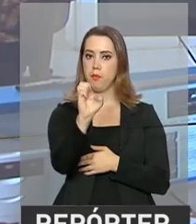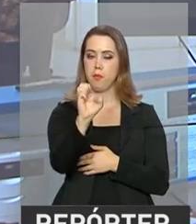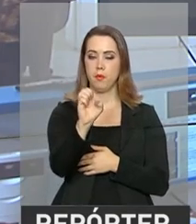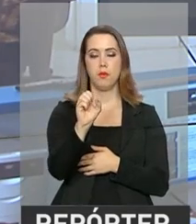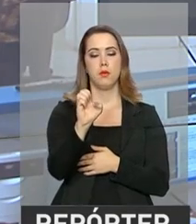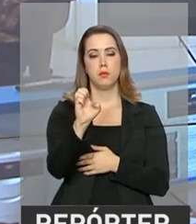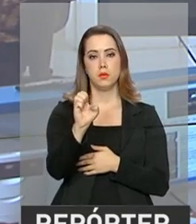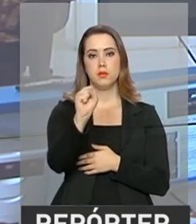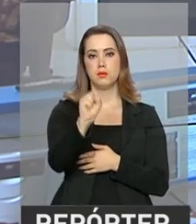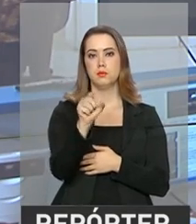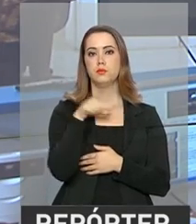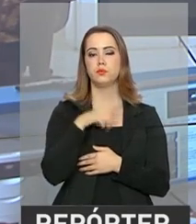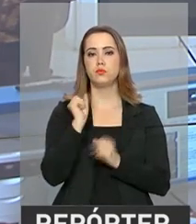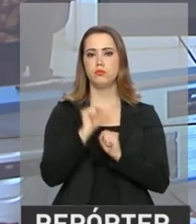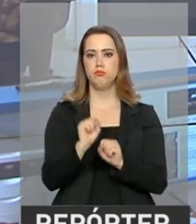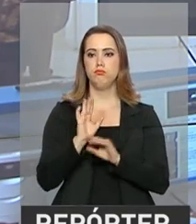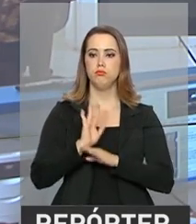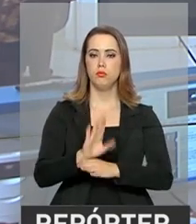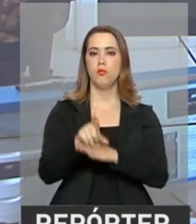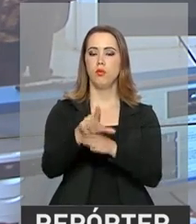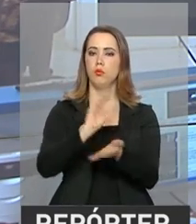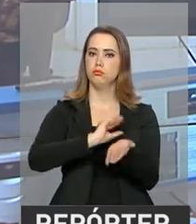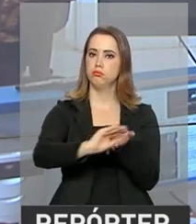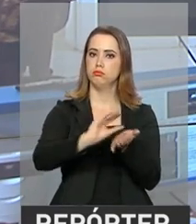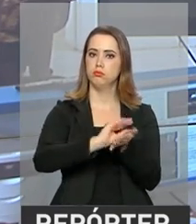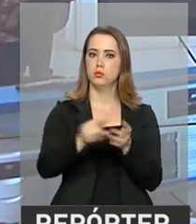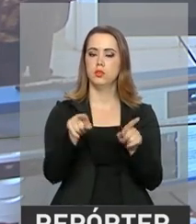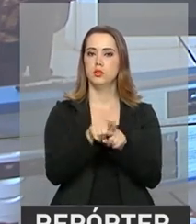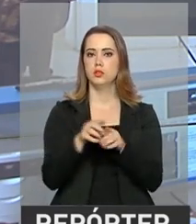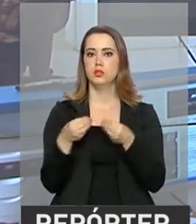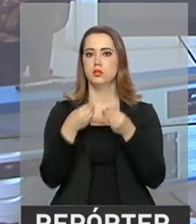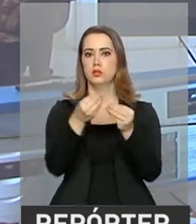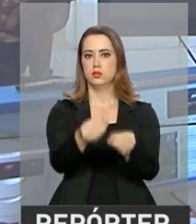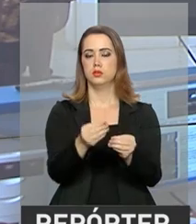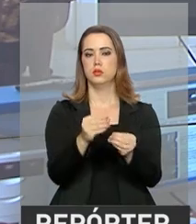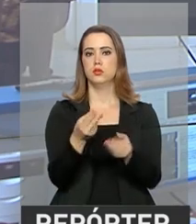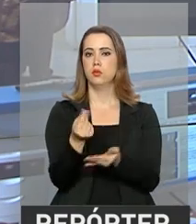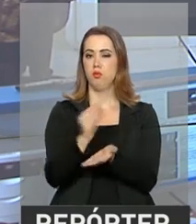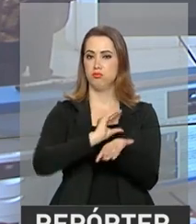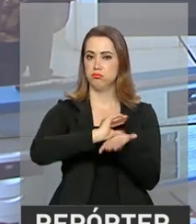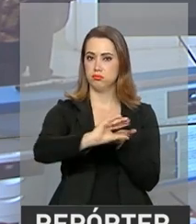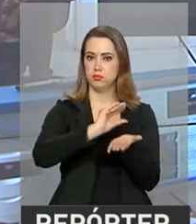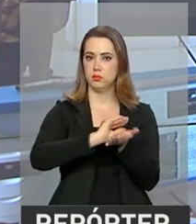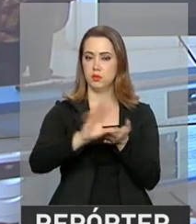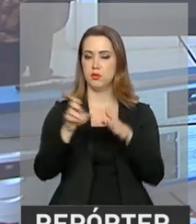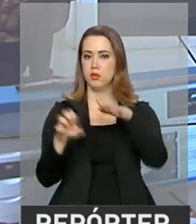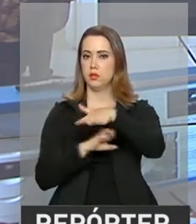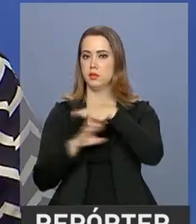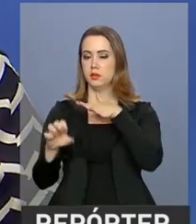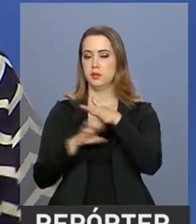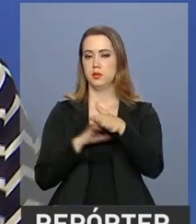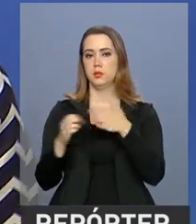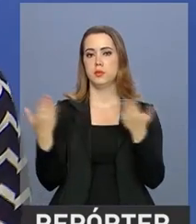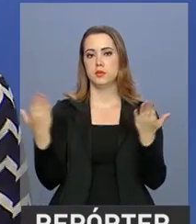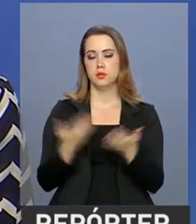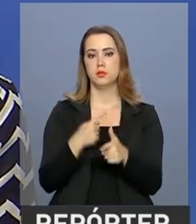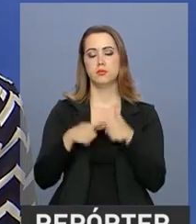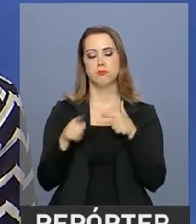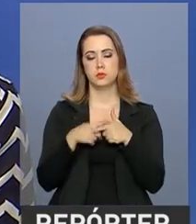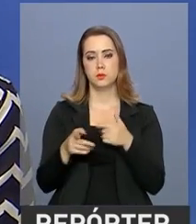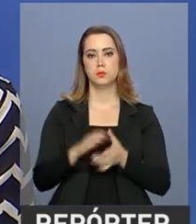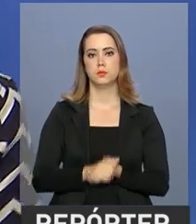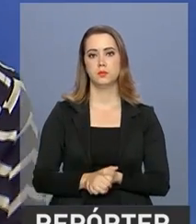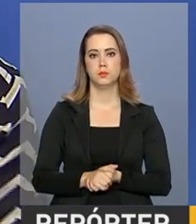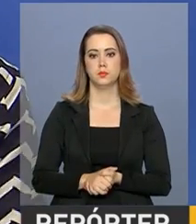governo também anunciou que vai garantir capital de giro a empresas que passam por momentos de turbulência